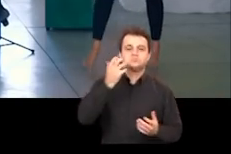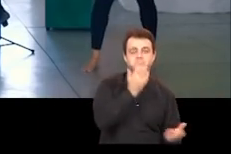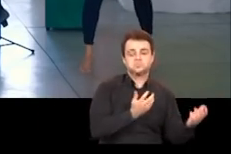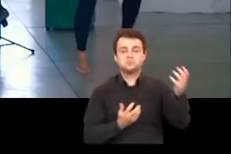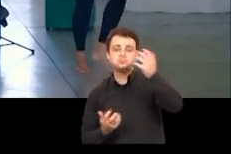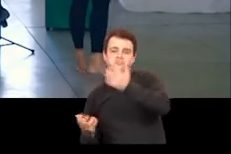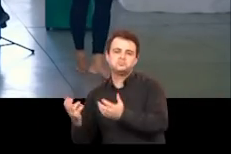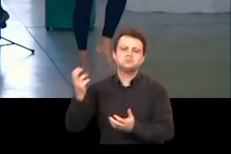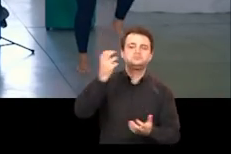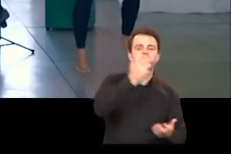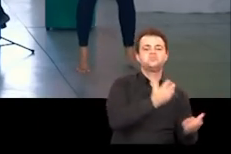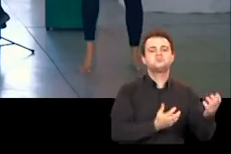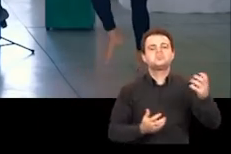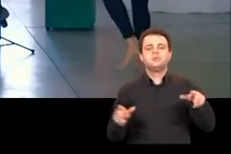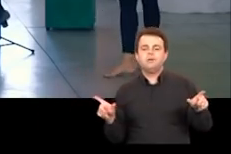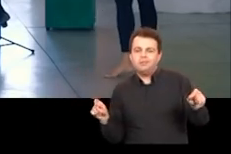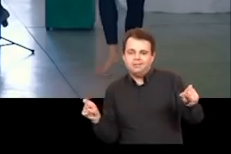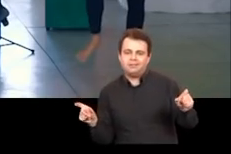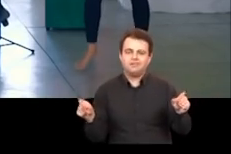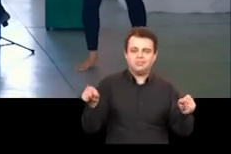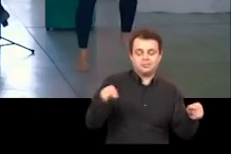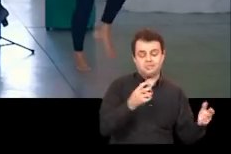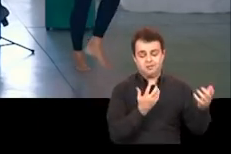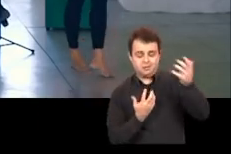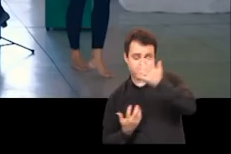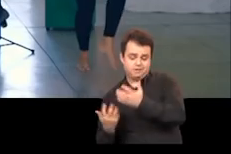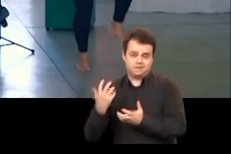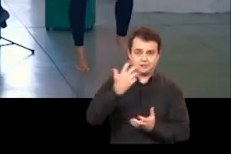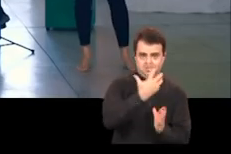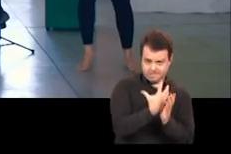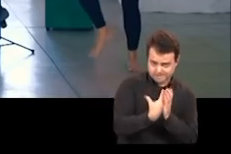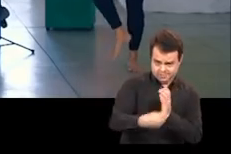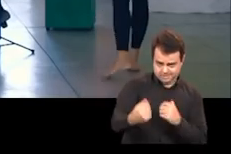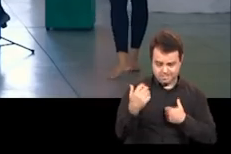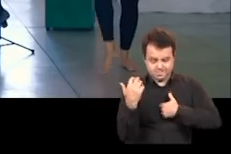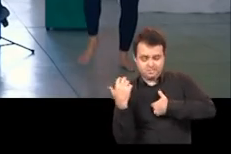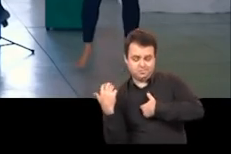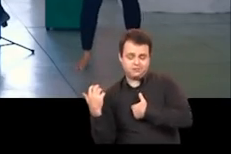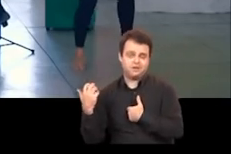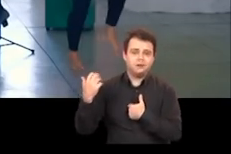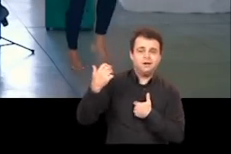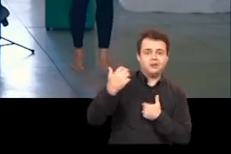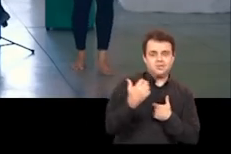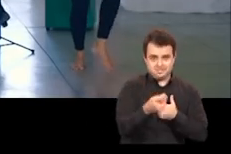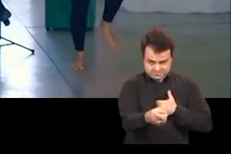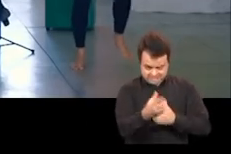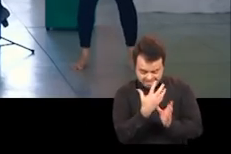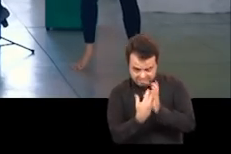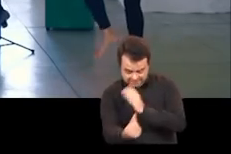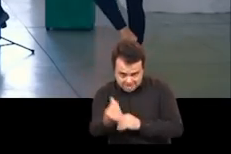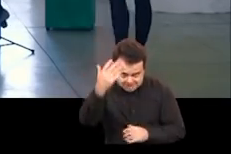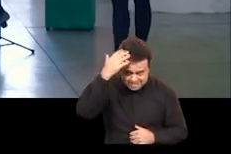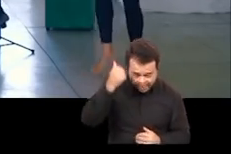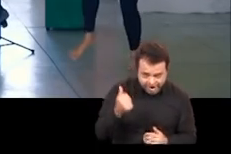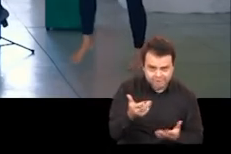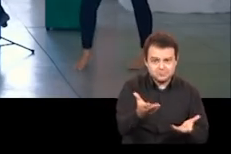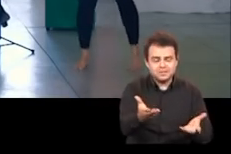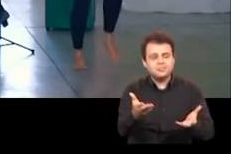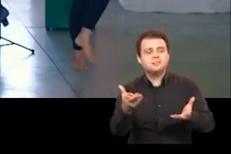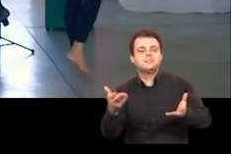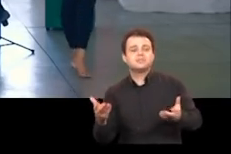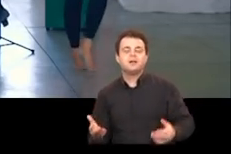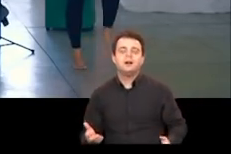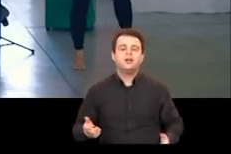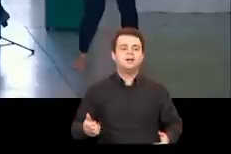dança do caranguejo, quero ver quem sabe dançar. A dança do caranguejo, quero ver quem